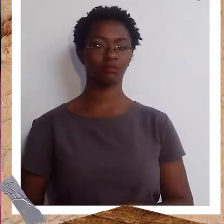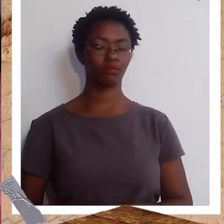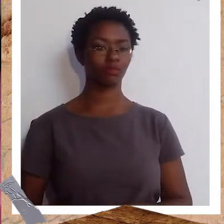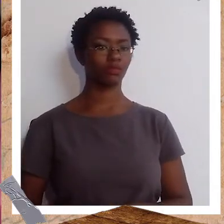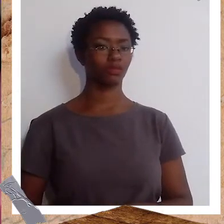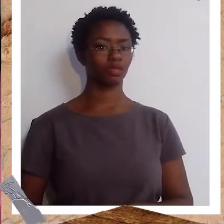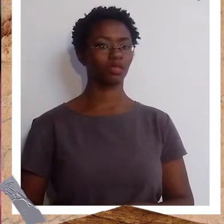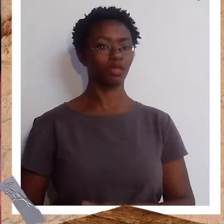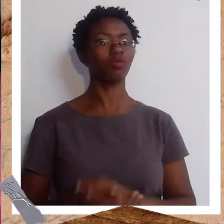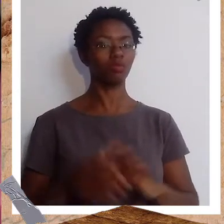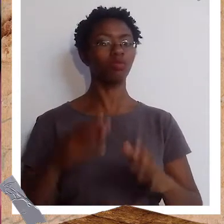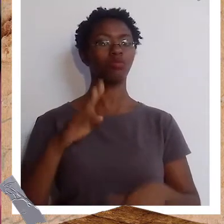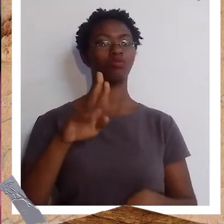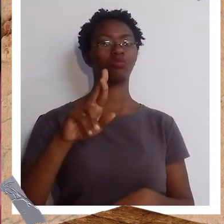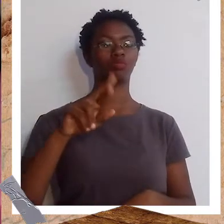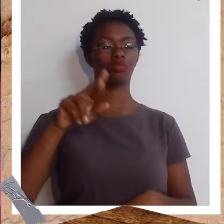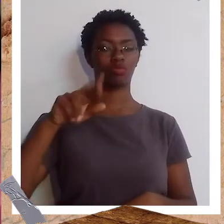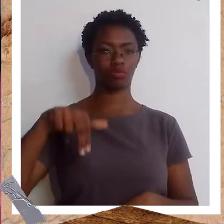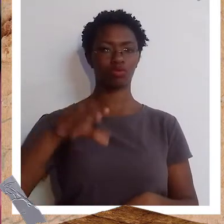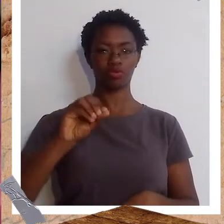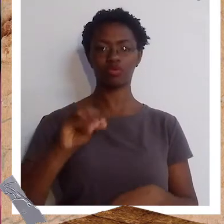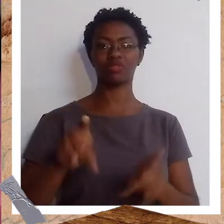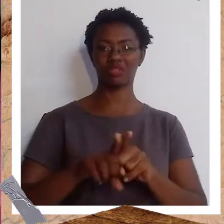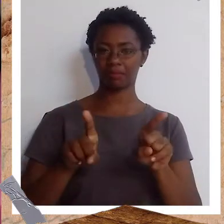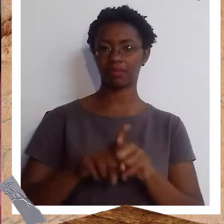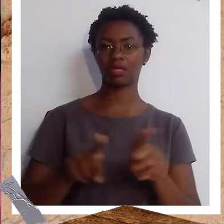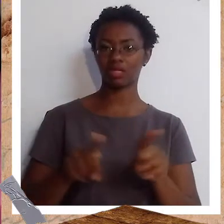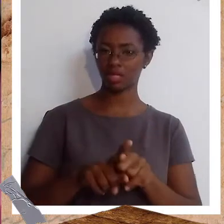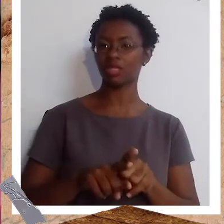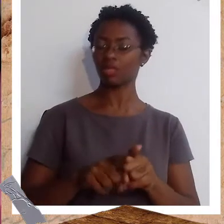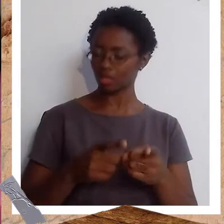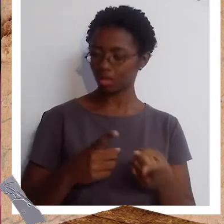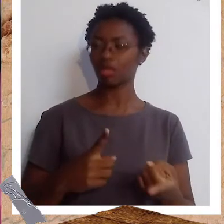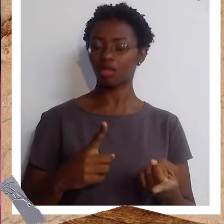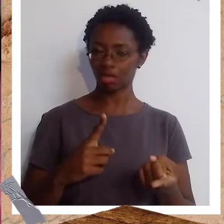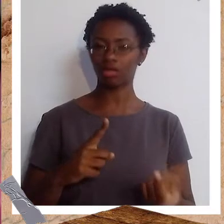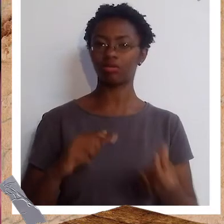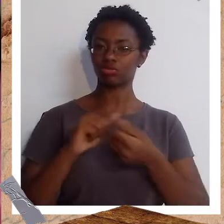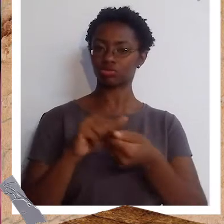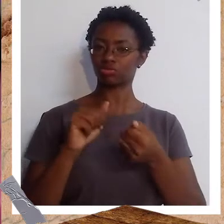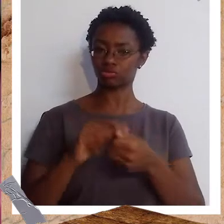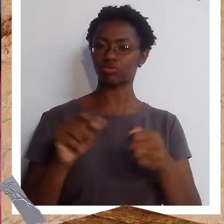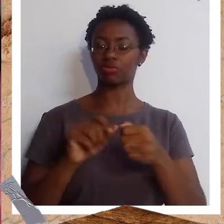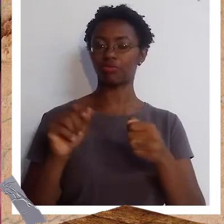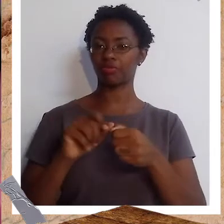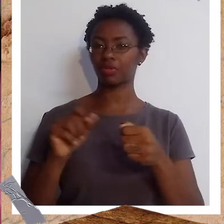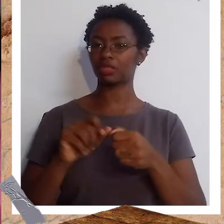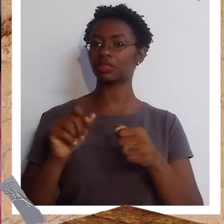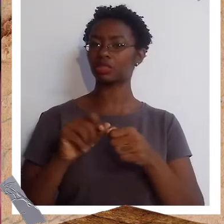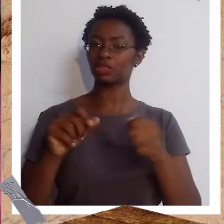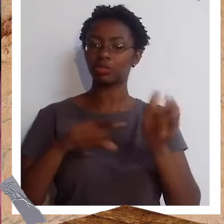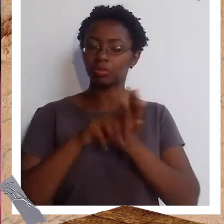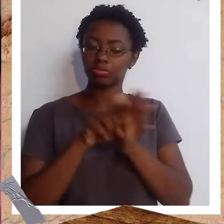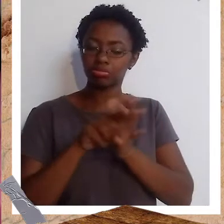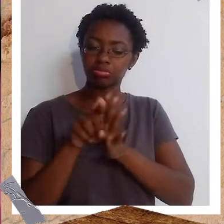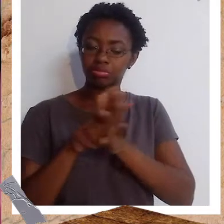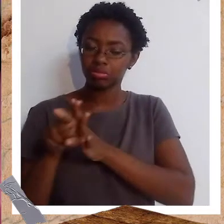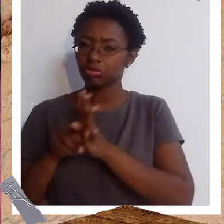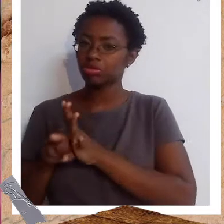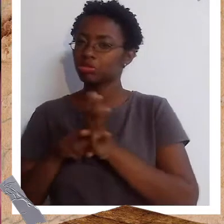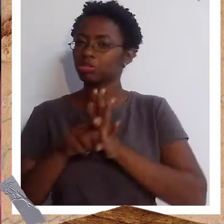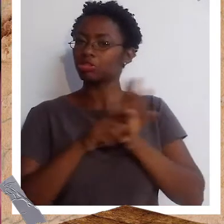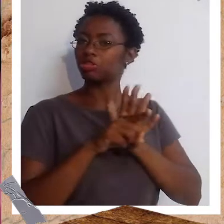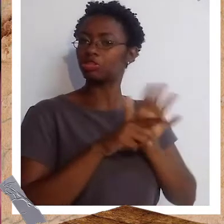Bruno Galindo. Bruno Galindo. O Hélio vai me lembrando aí. O Bruno Galindo, que está fazendo a parte da curadoria que vai ser